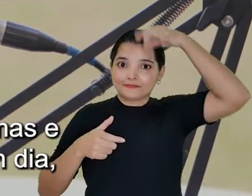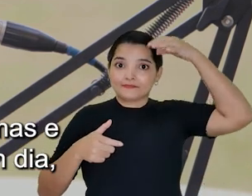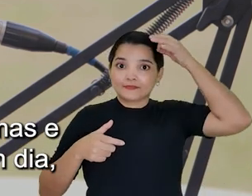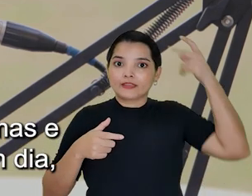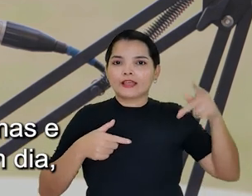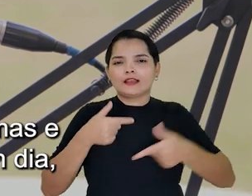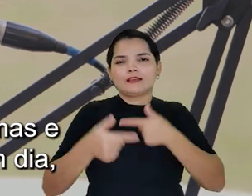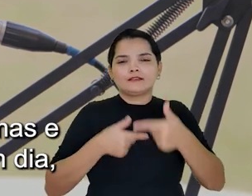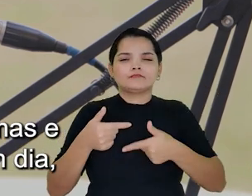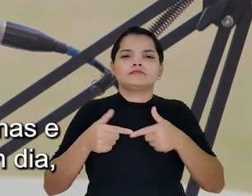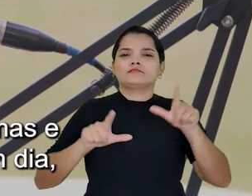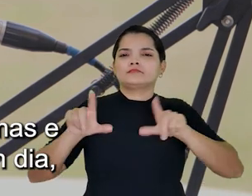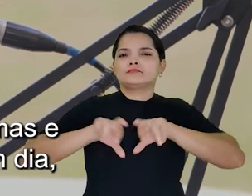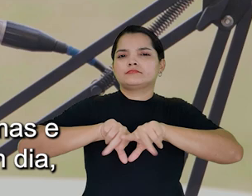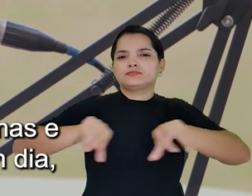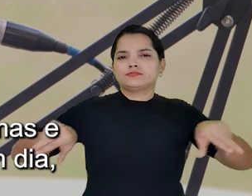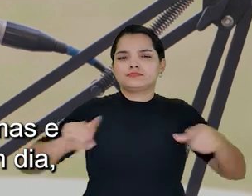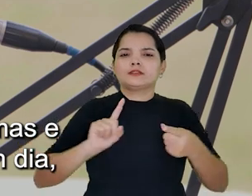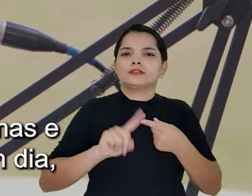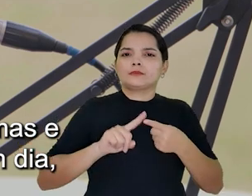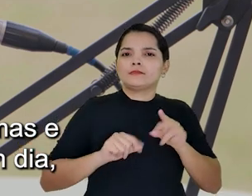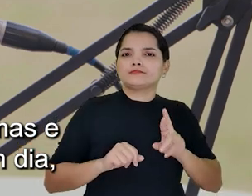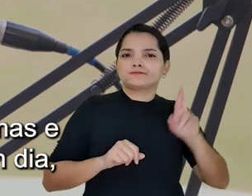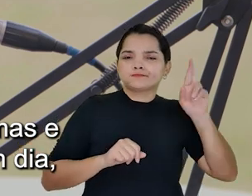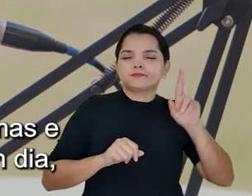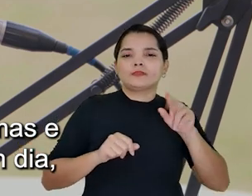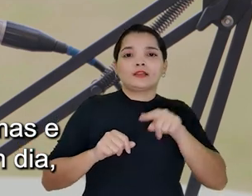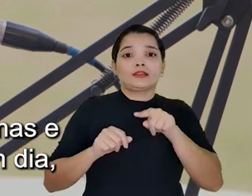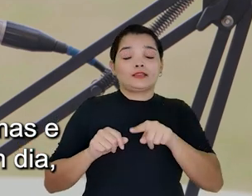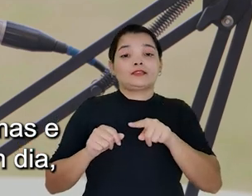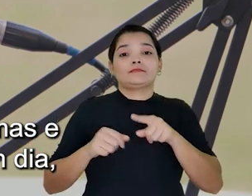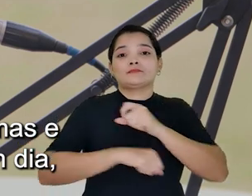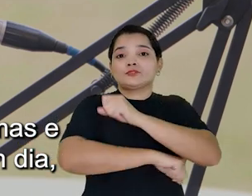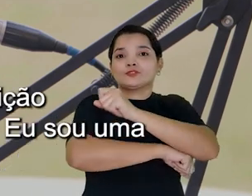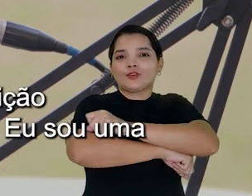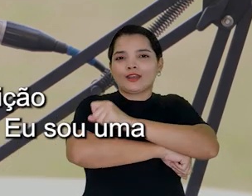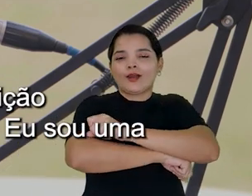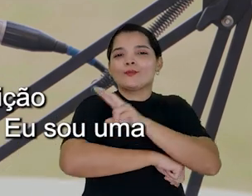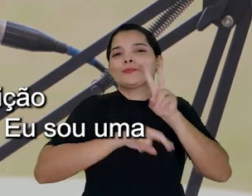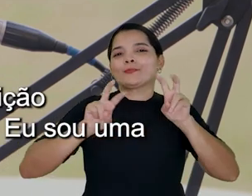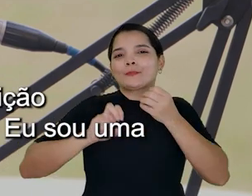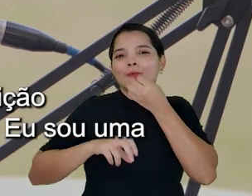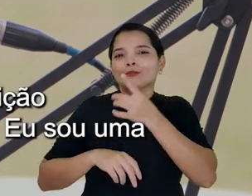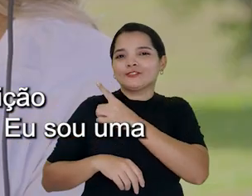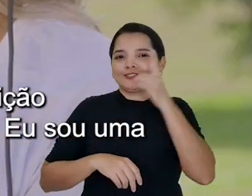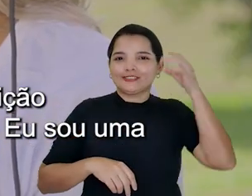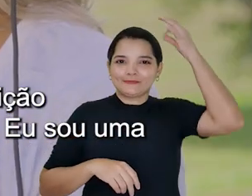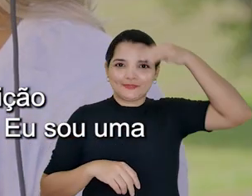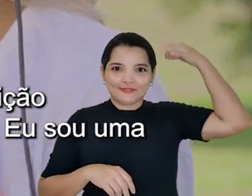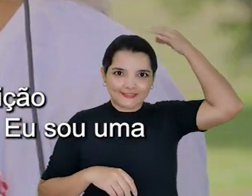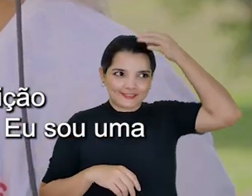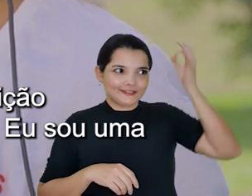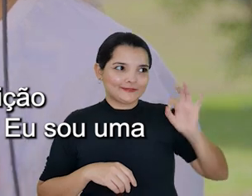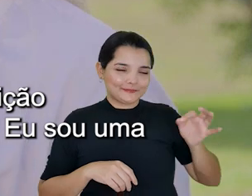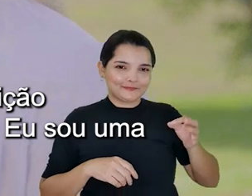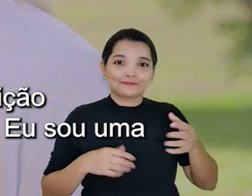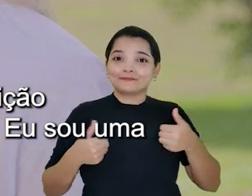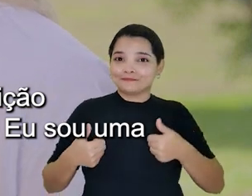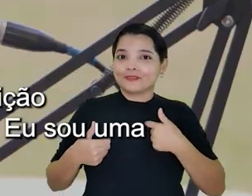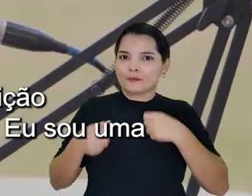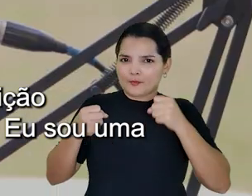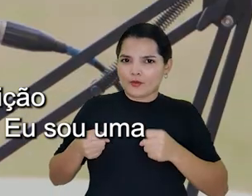atuou nos mais diferentes programas e foi Âncora do maior jornal da emissora o bom dia Espírito Santo posso fazer minha